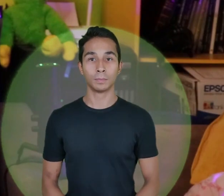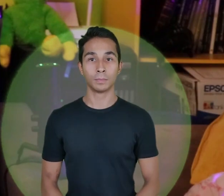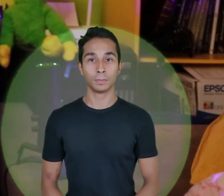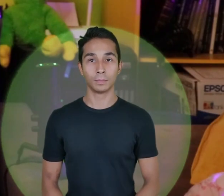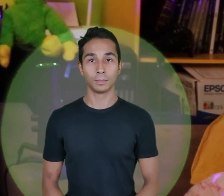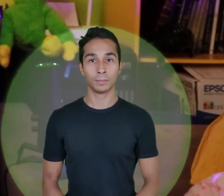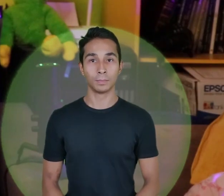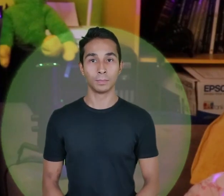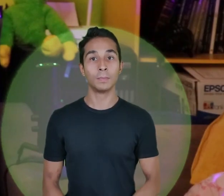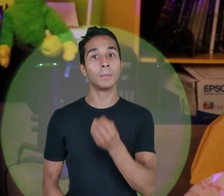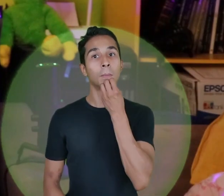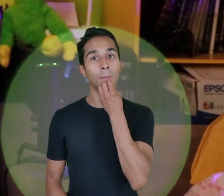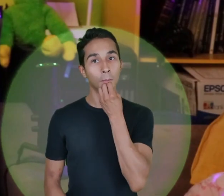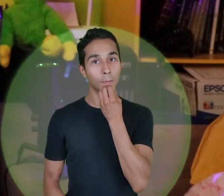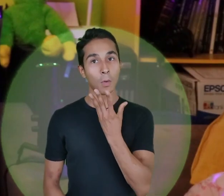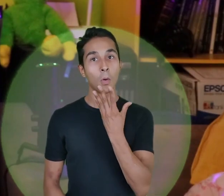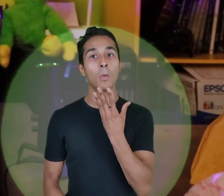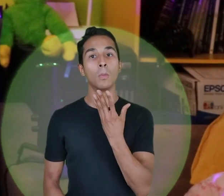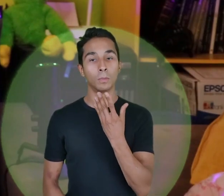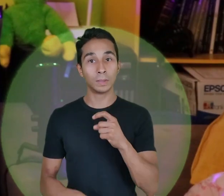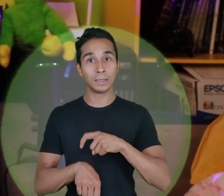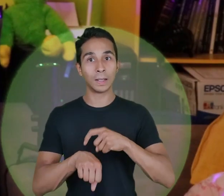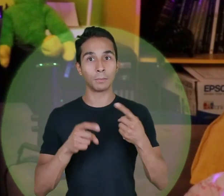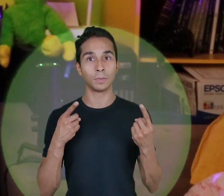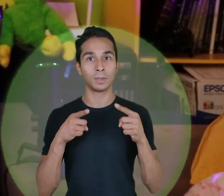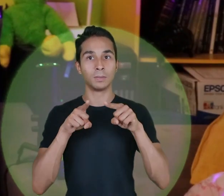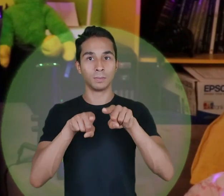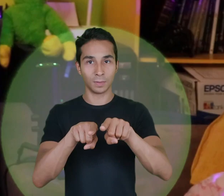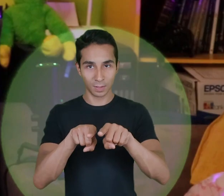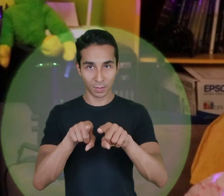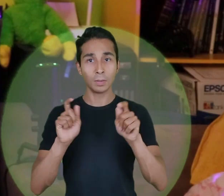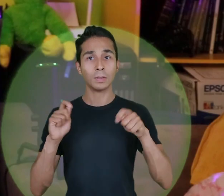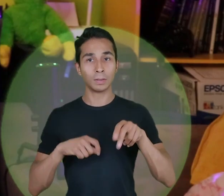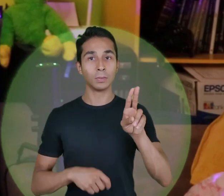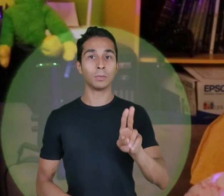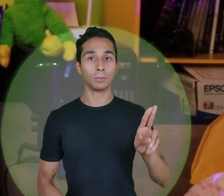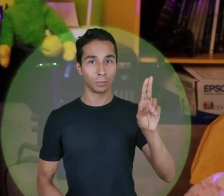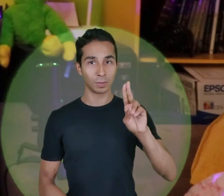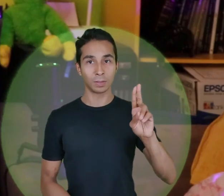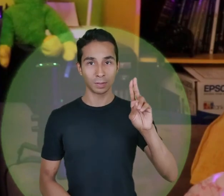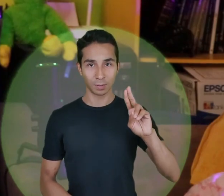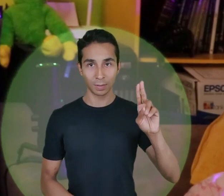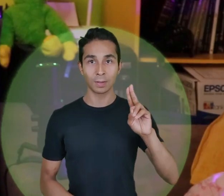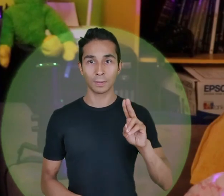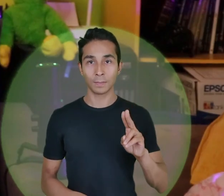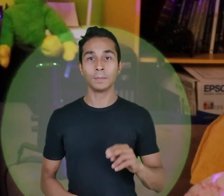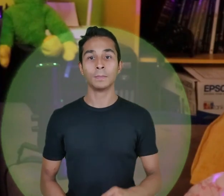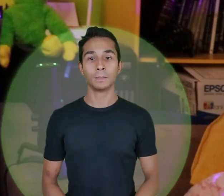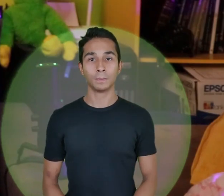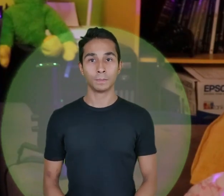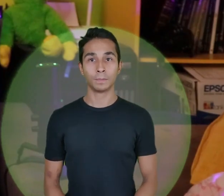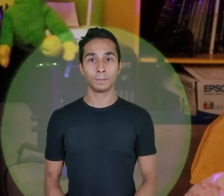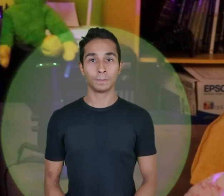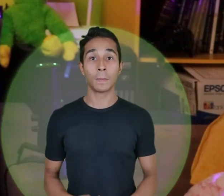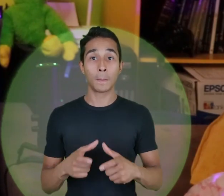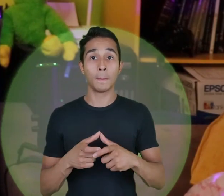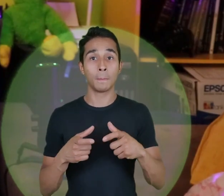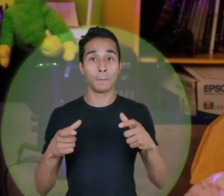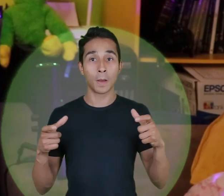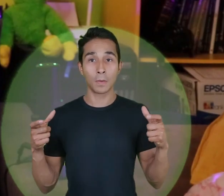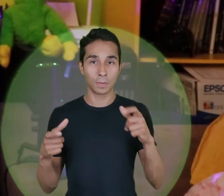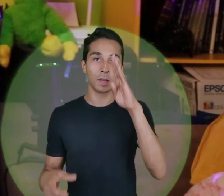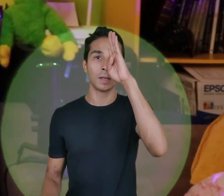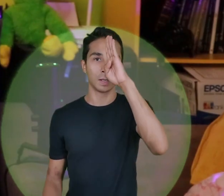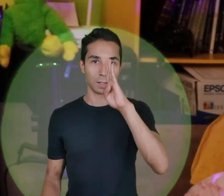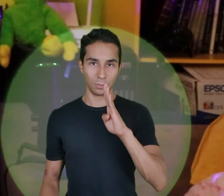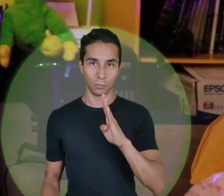assim, e ele é simultâneo, né? Ele é um aplicativo e um site, então toda essa equipe pode usar. A maioria, né, das coisas que a gente está falando aqui